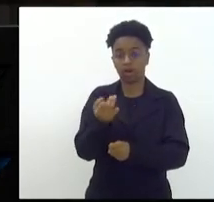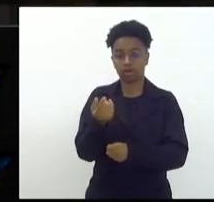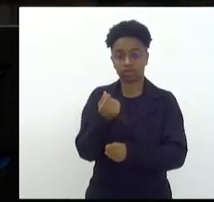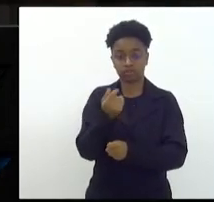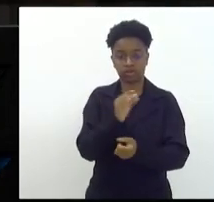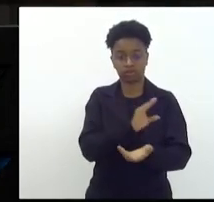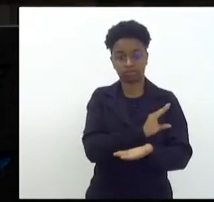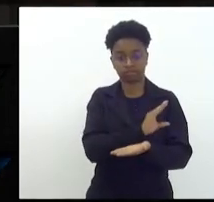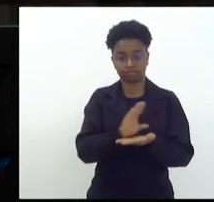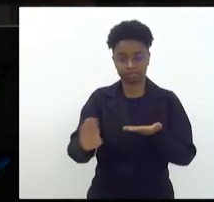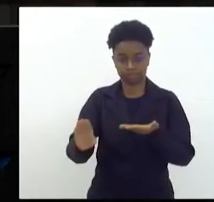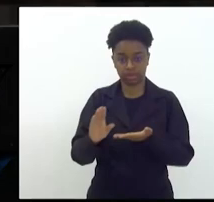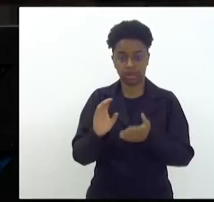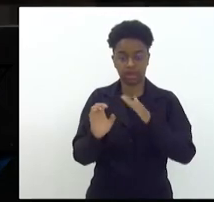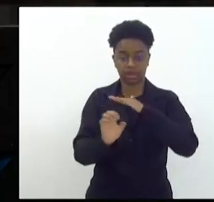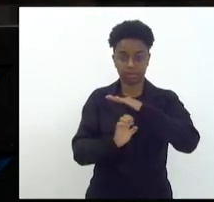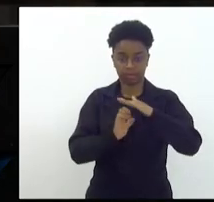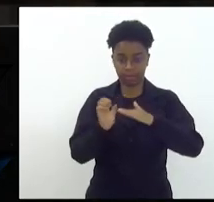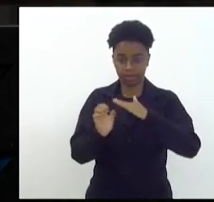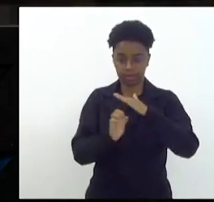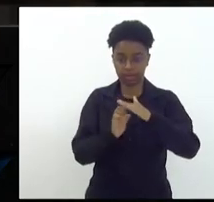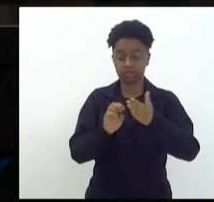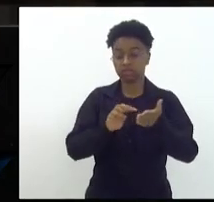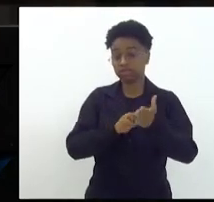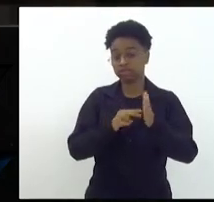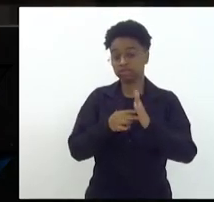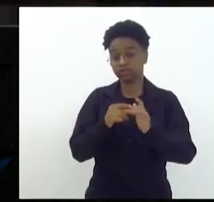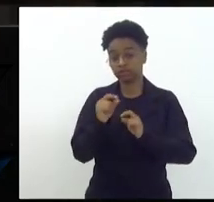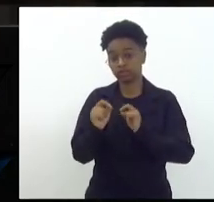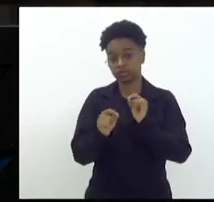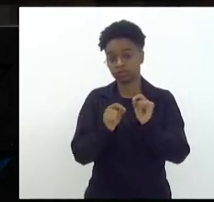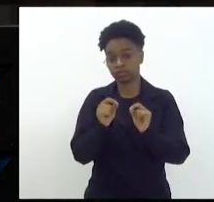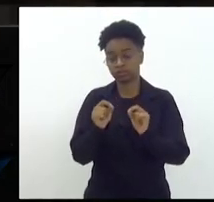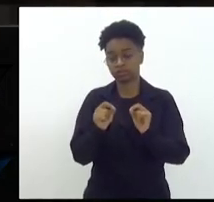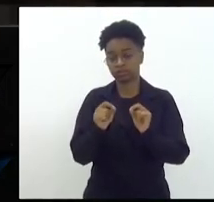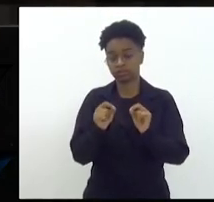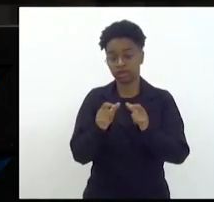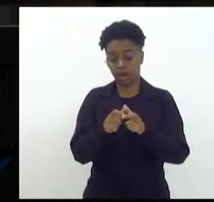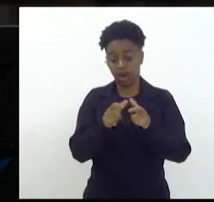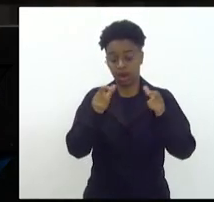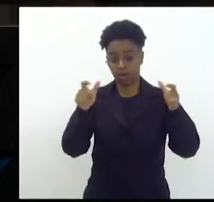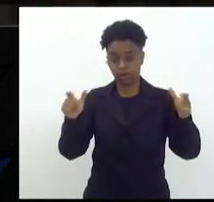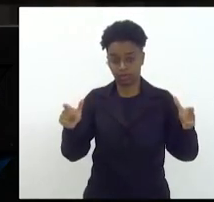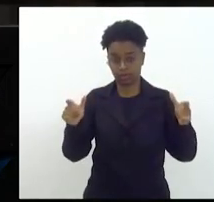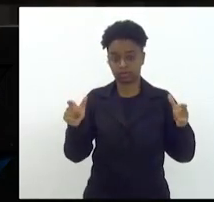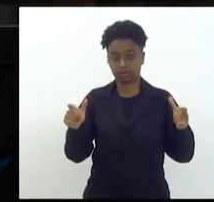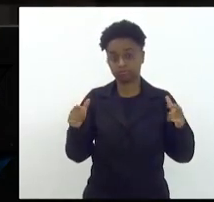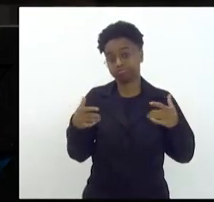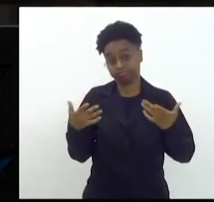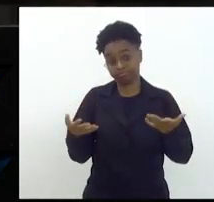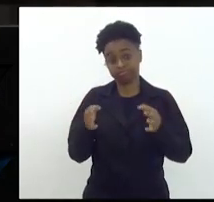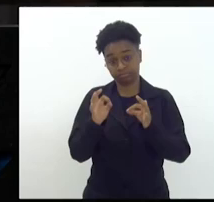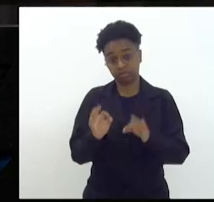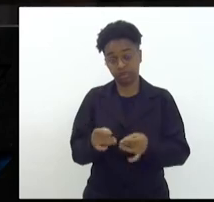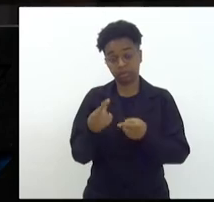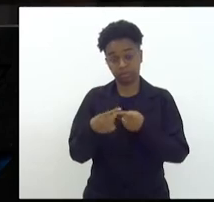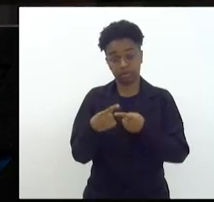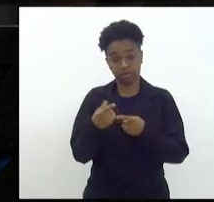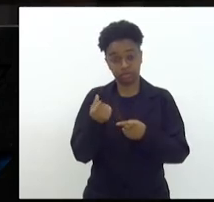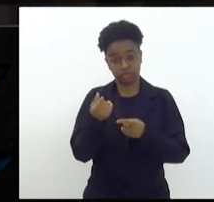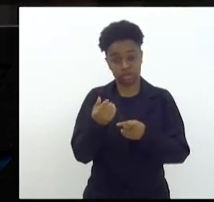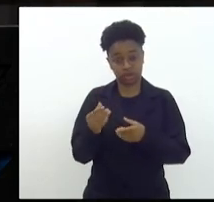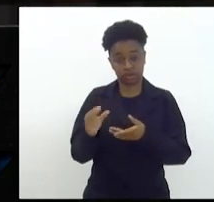tarifárias que que significa isso você tá ampliando e justamente porque são receitas